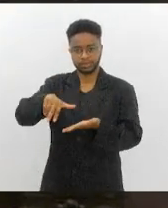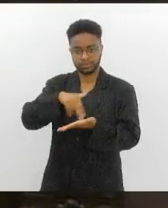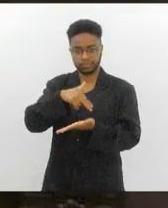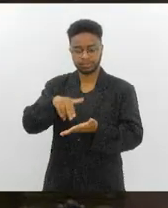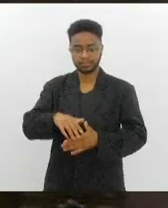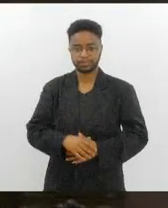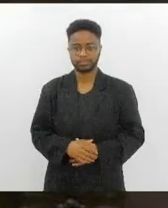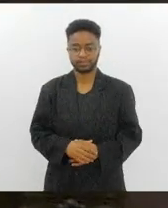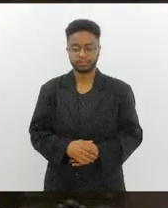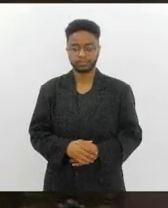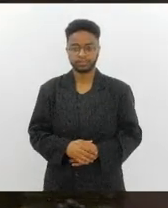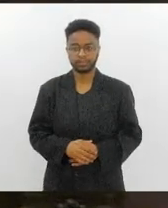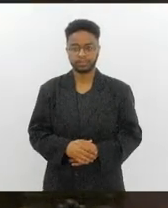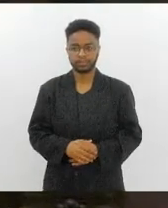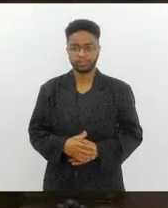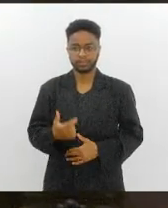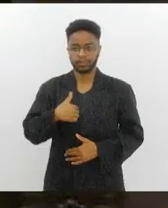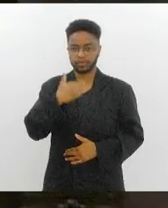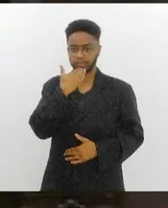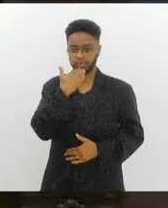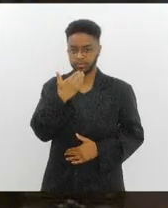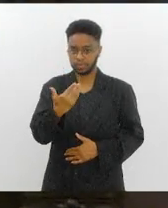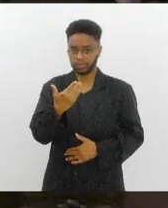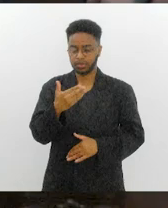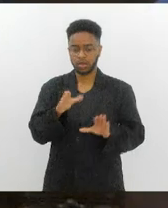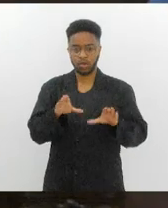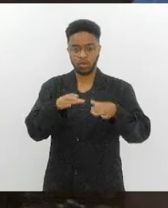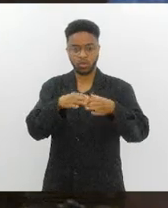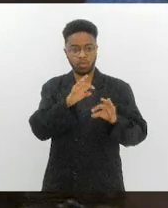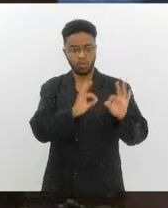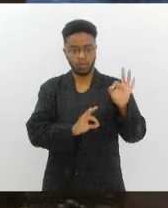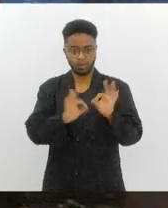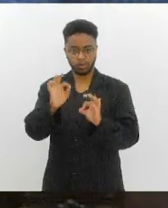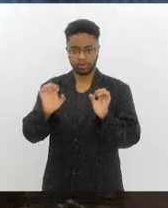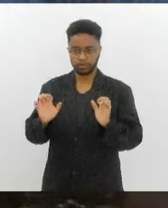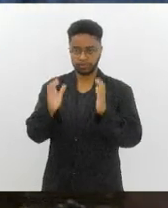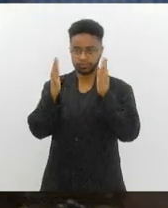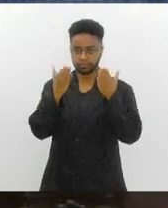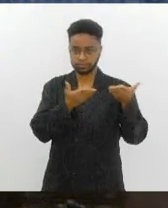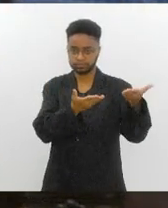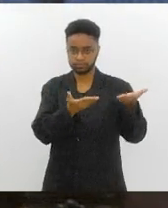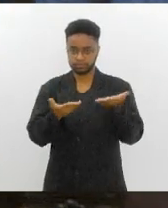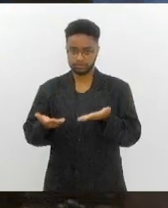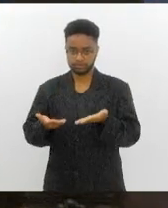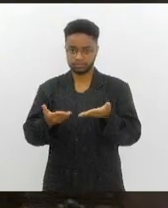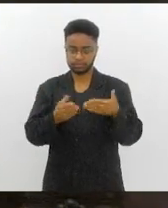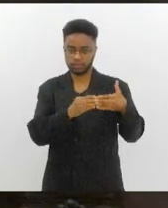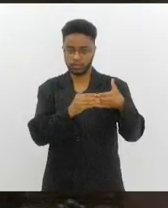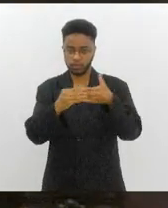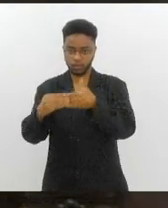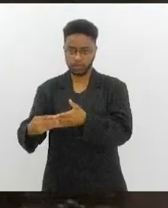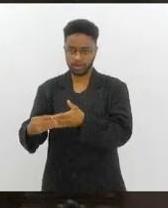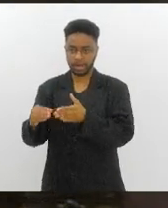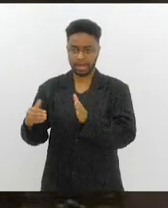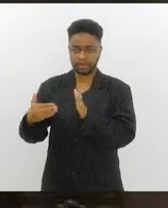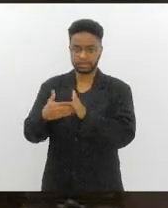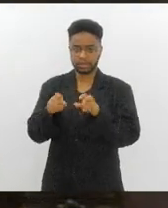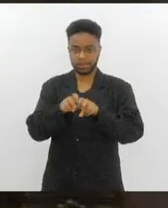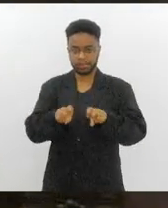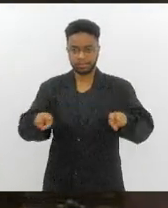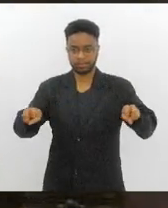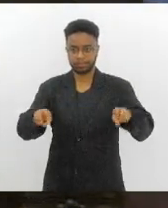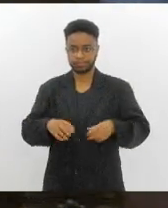Coke. Solicito ao cerimonial que conduza a Débora aqui até a nossa mesa de